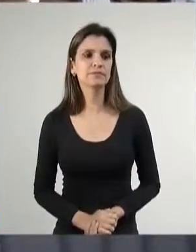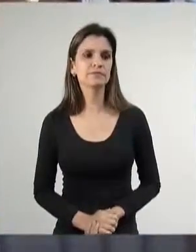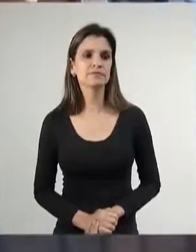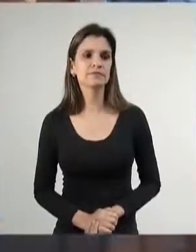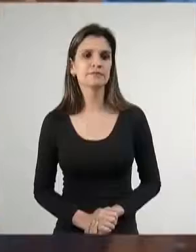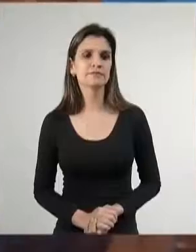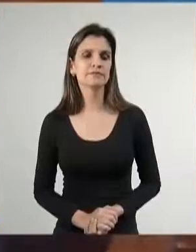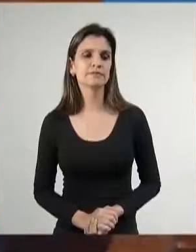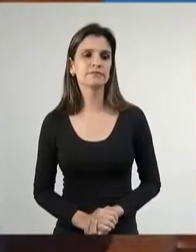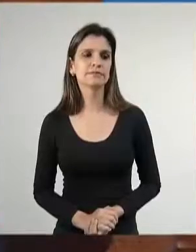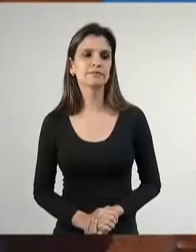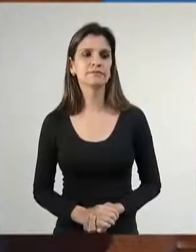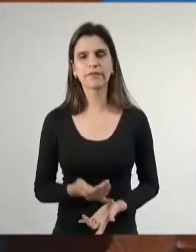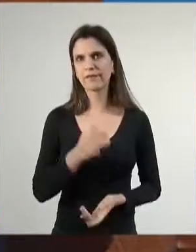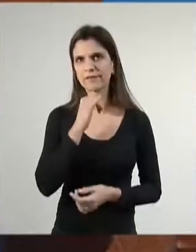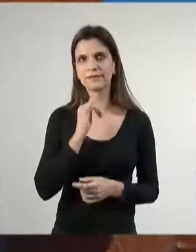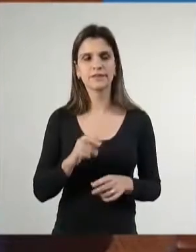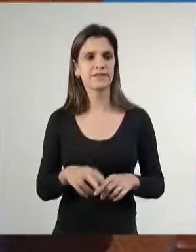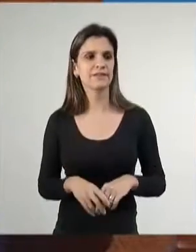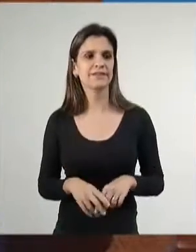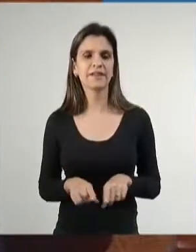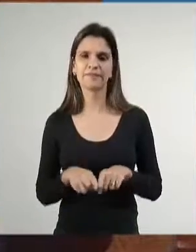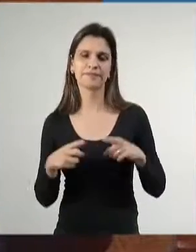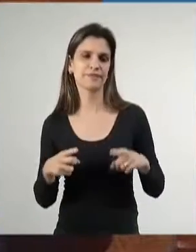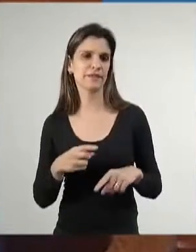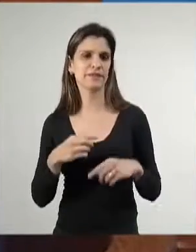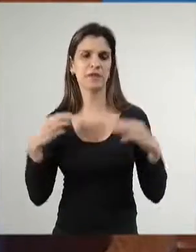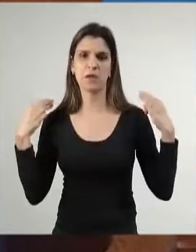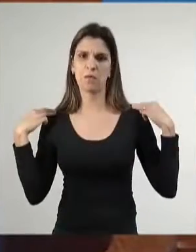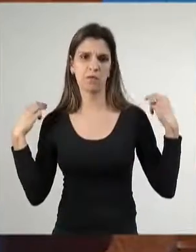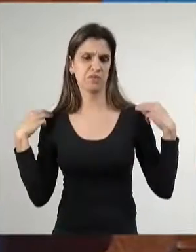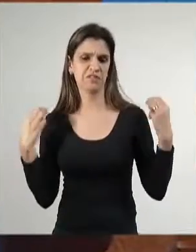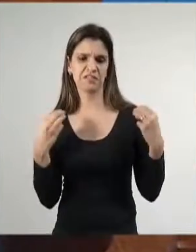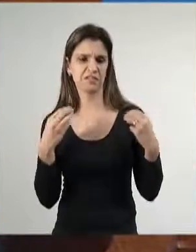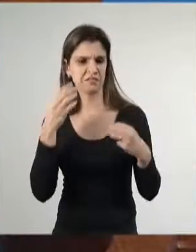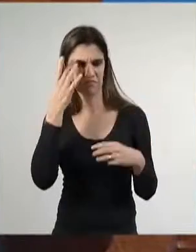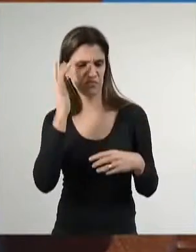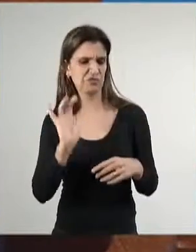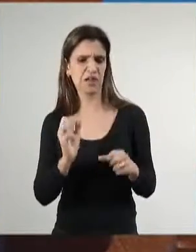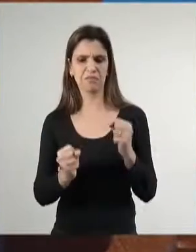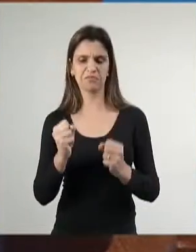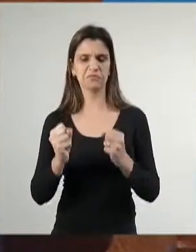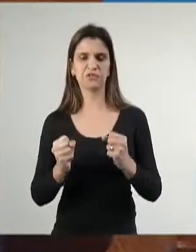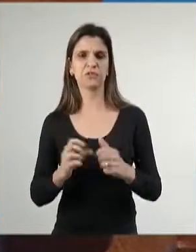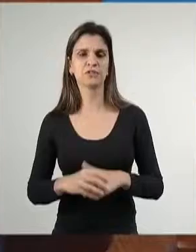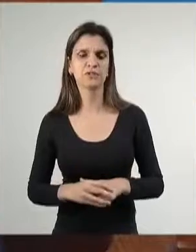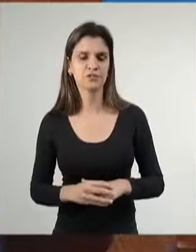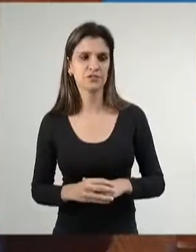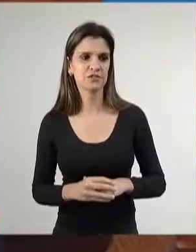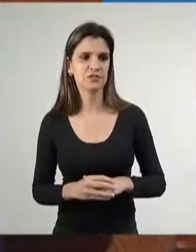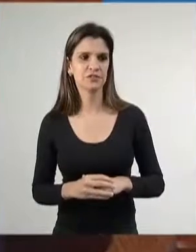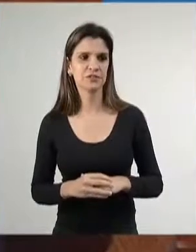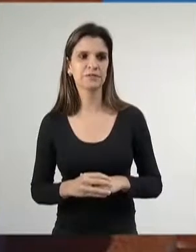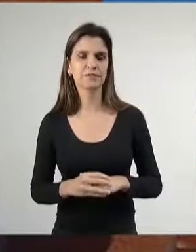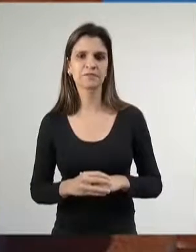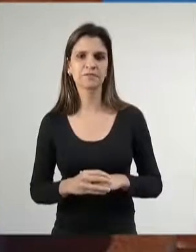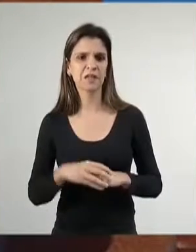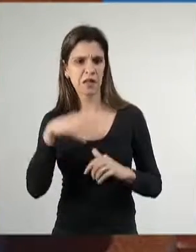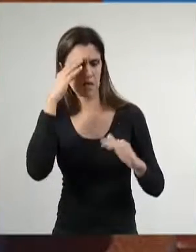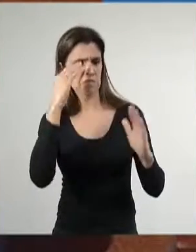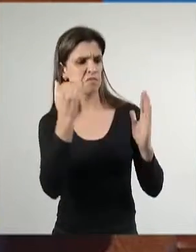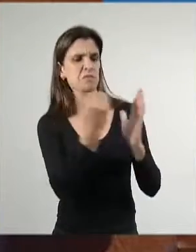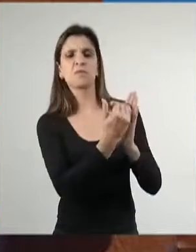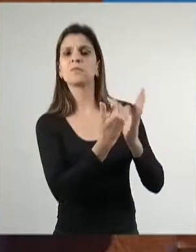motorista não sabe dirigir ou infringe as leis de trânsito. Mas o pedestre também tem que respeitar